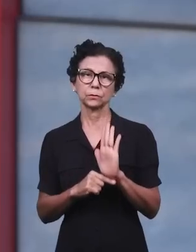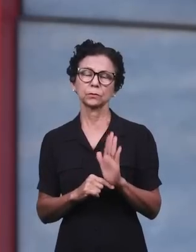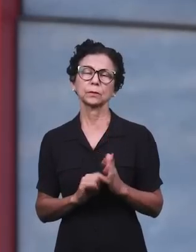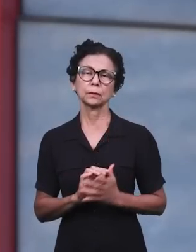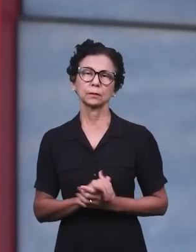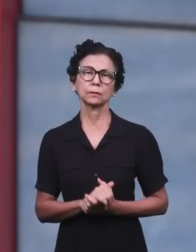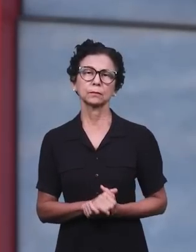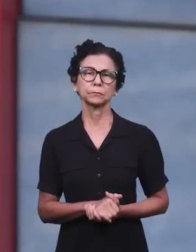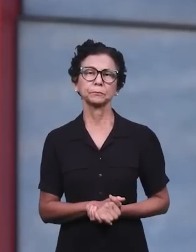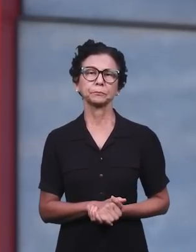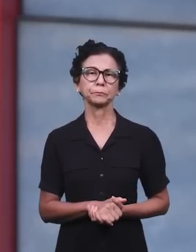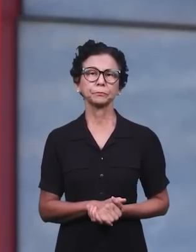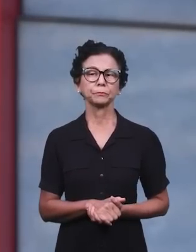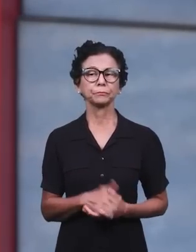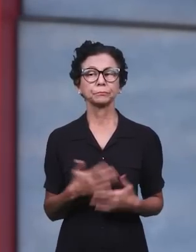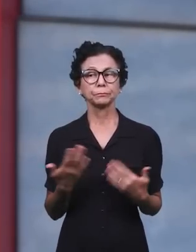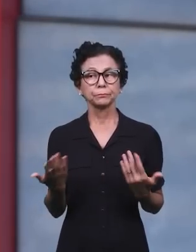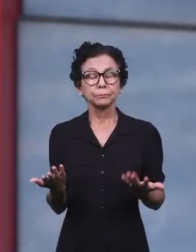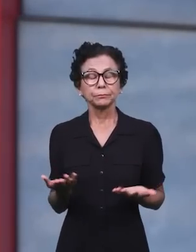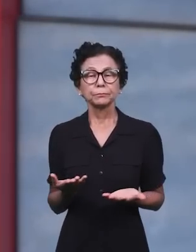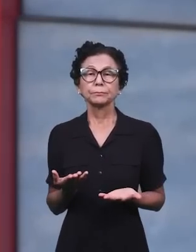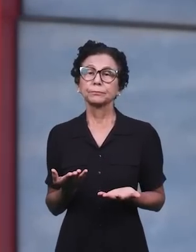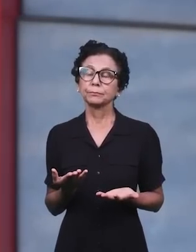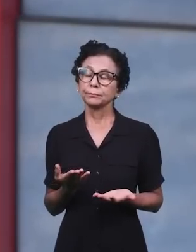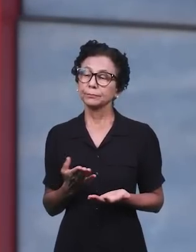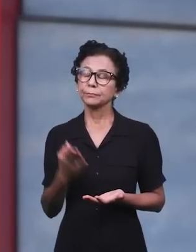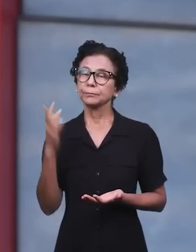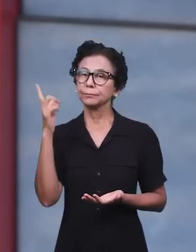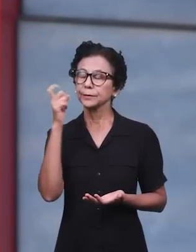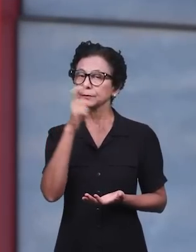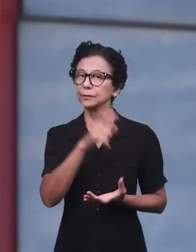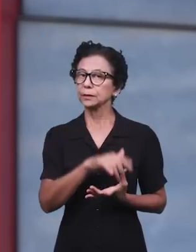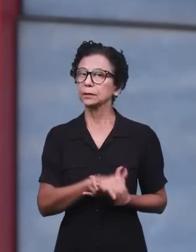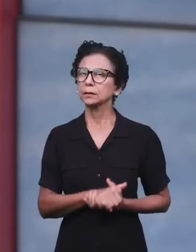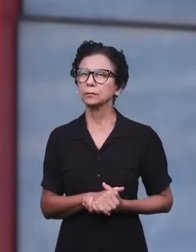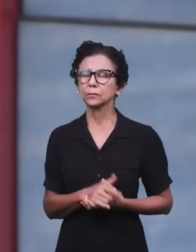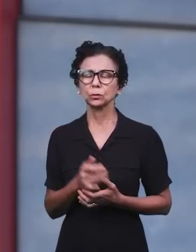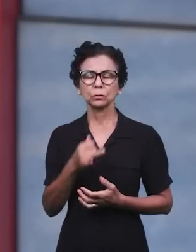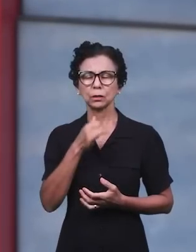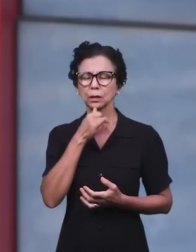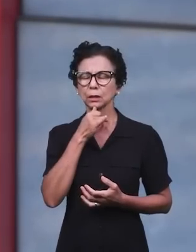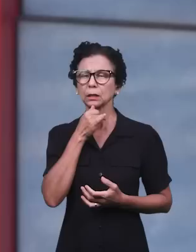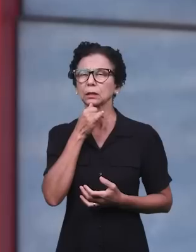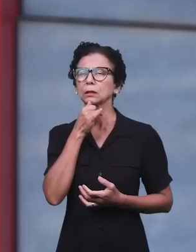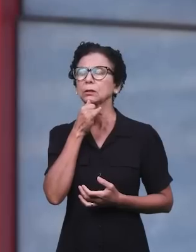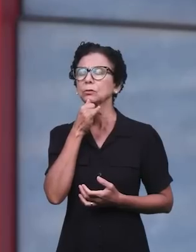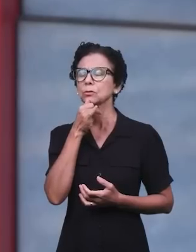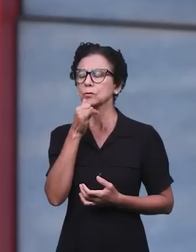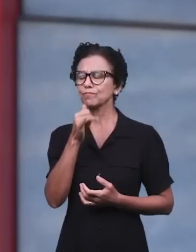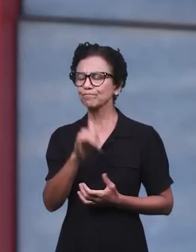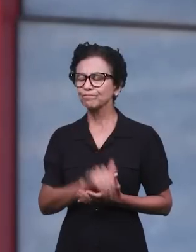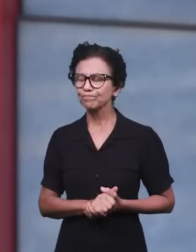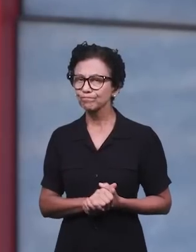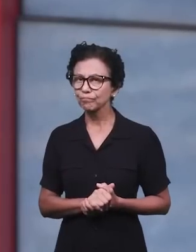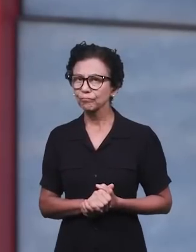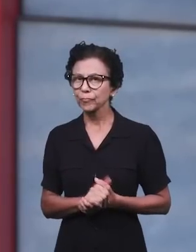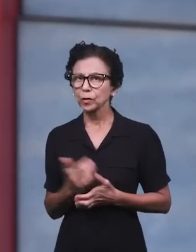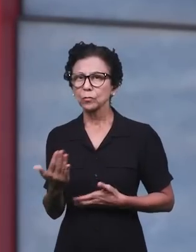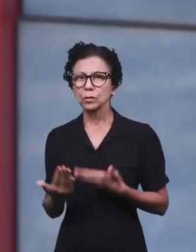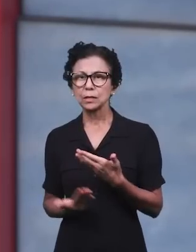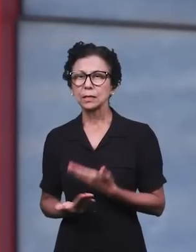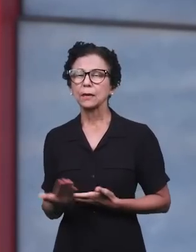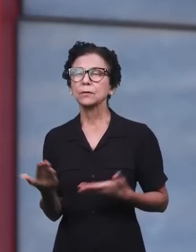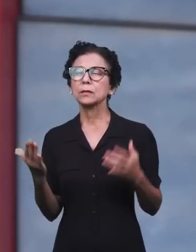essa assistência. E realmente é um drama, e os nossos irmãos estão sofrendo, e não vai terminar